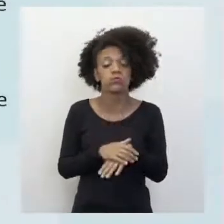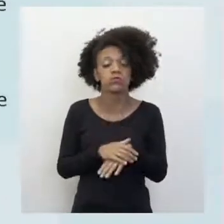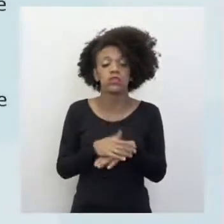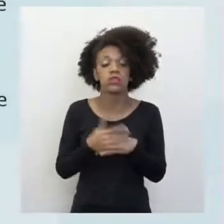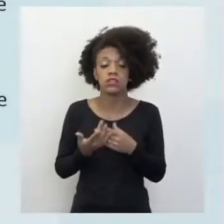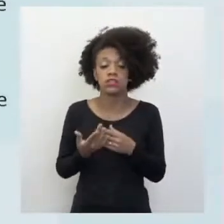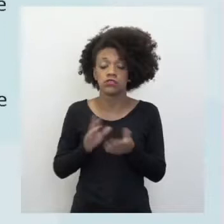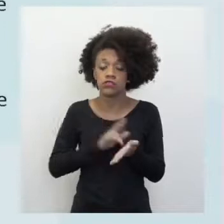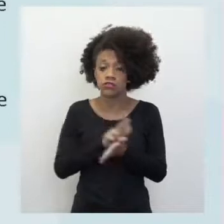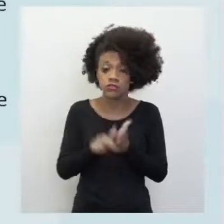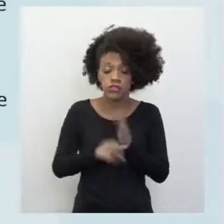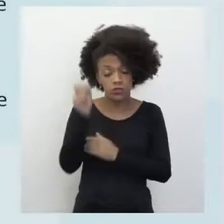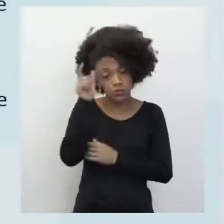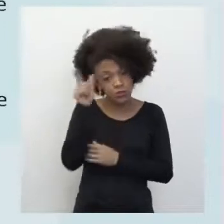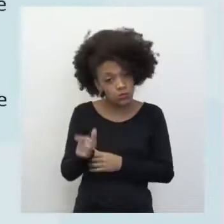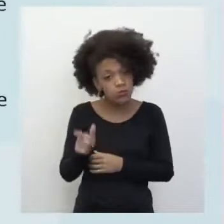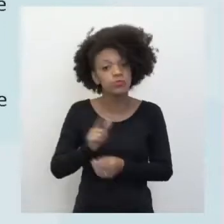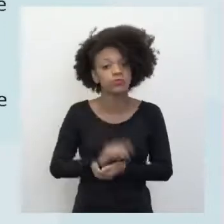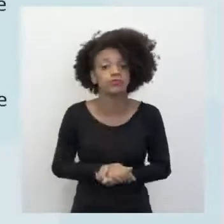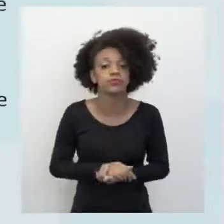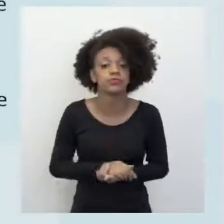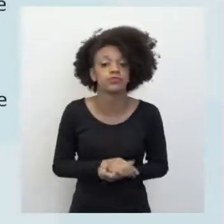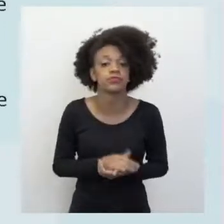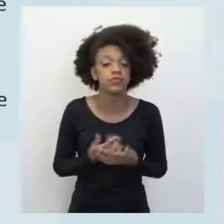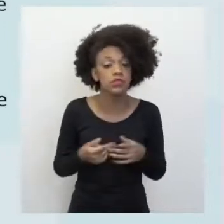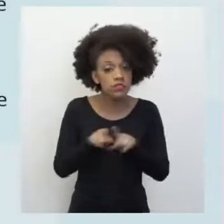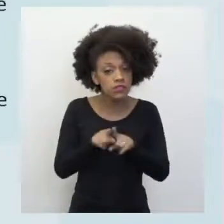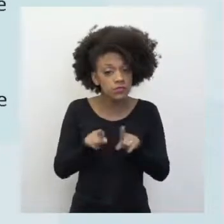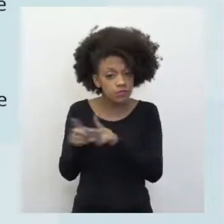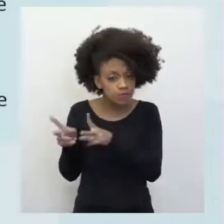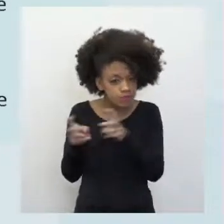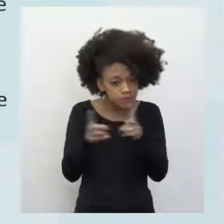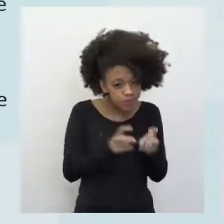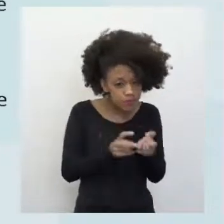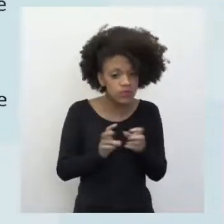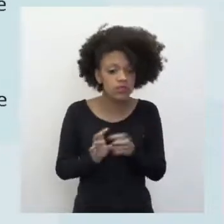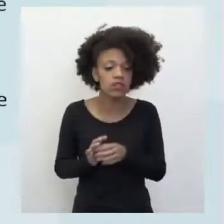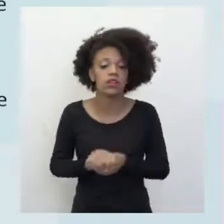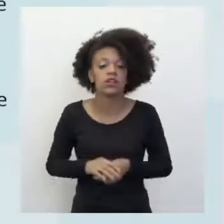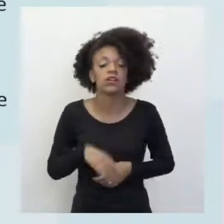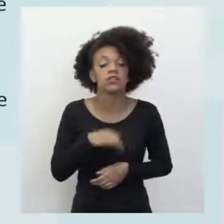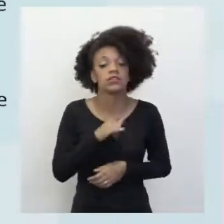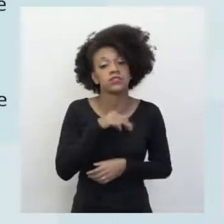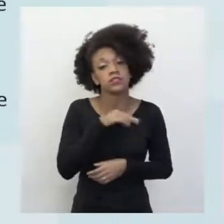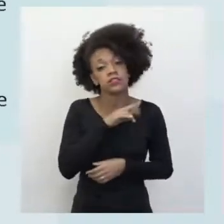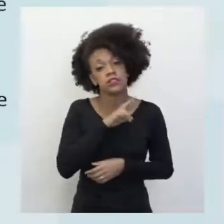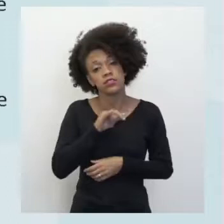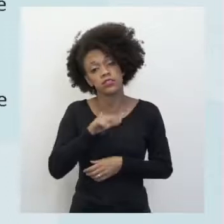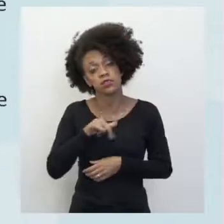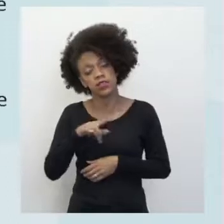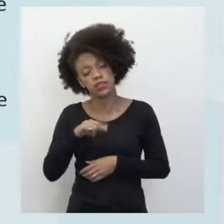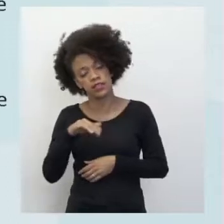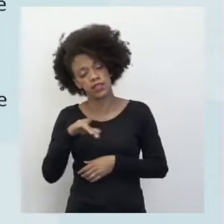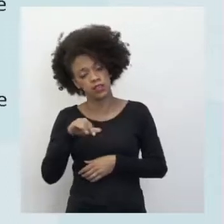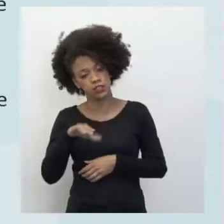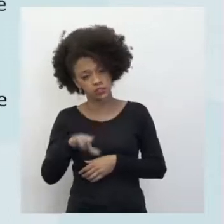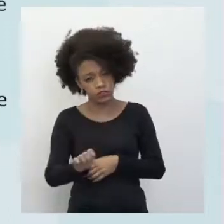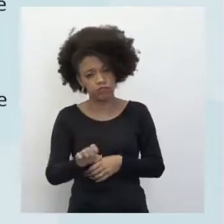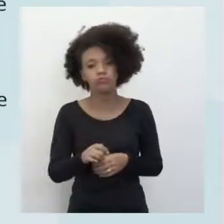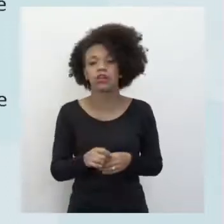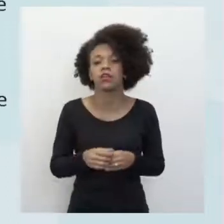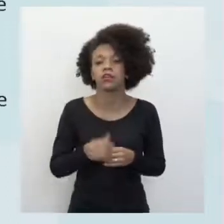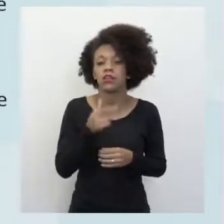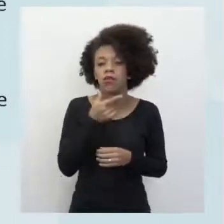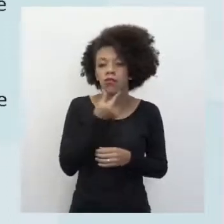diferentes culturas, né? Identificamos aí uma intertextualidade, que é com o João e o Pé de Feijão. Reforçamos a